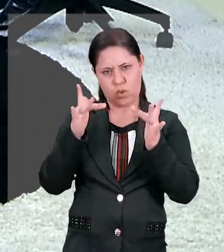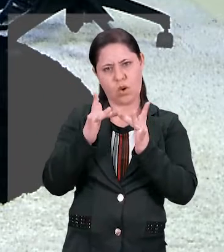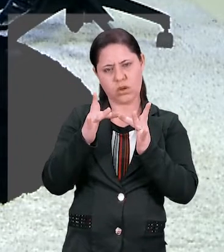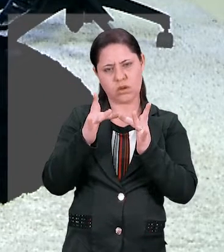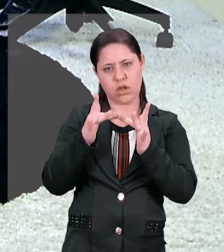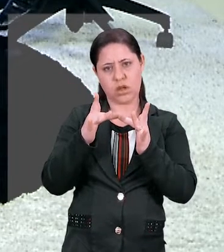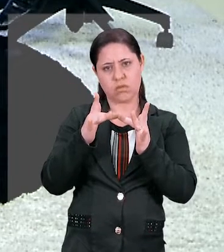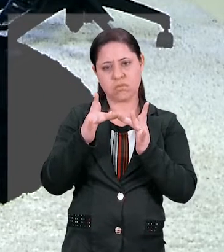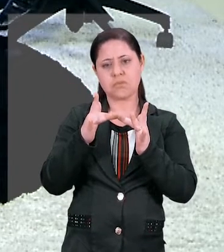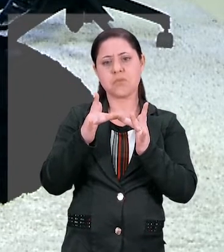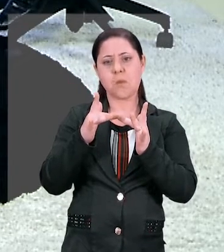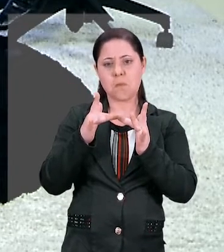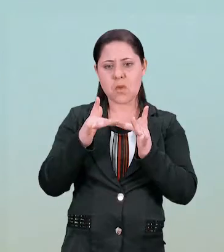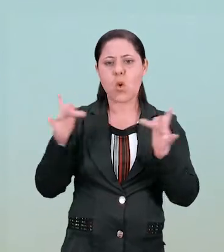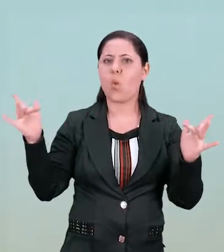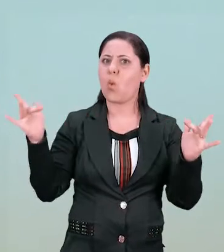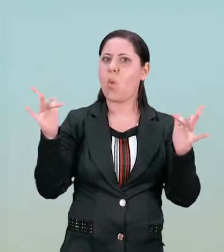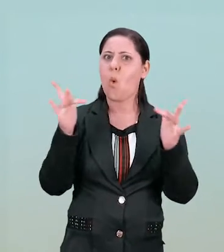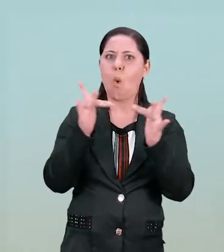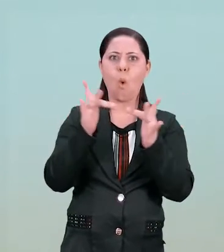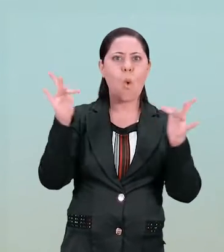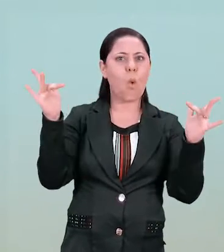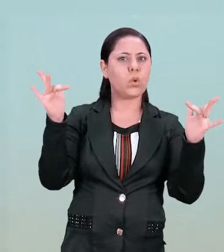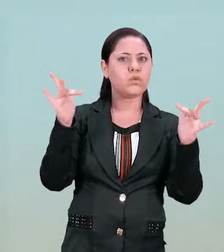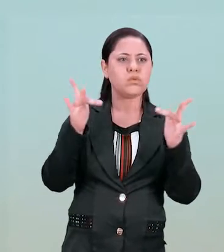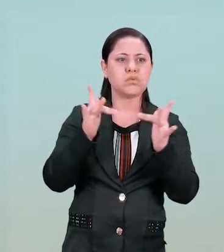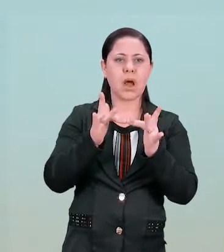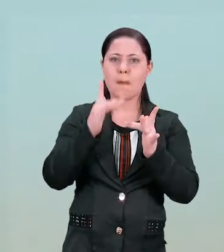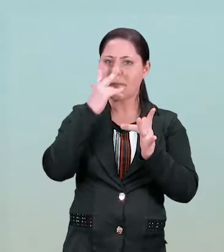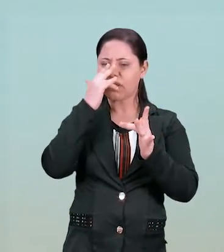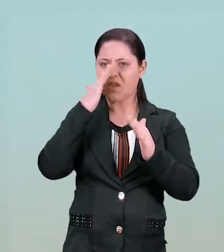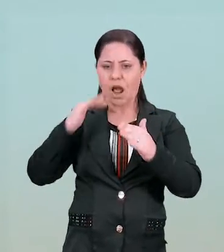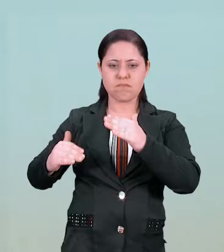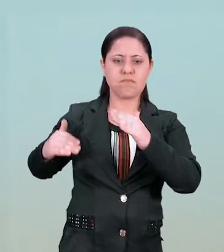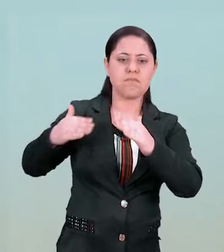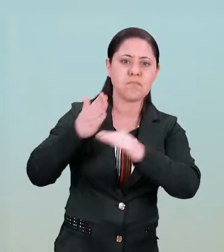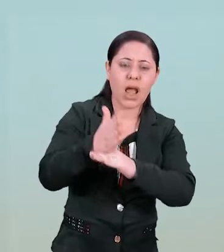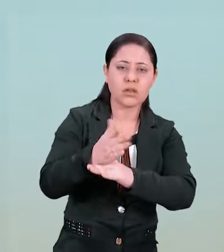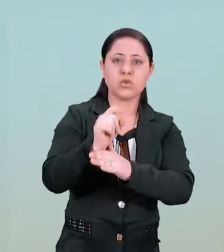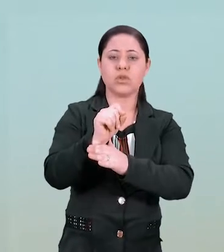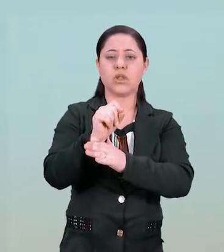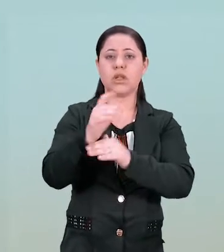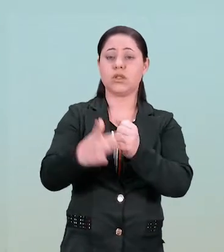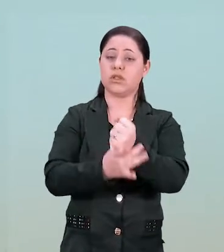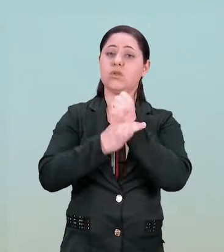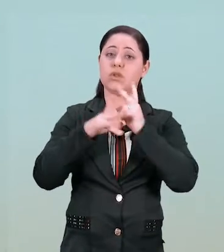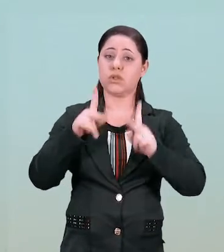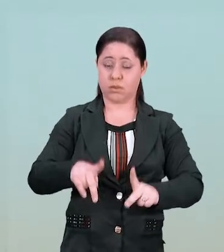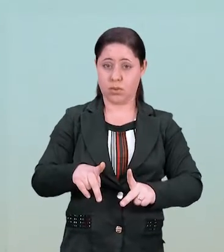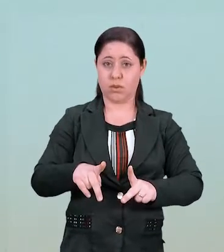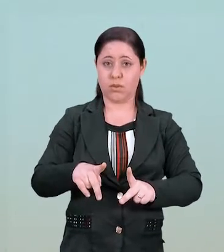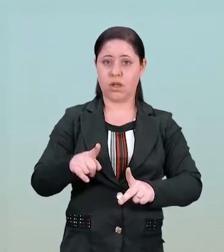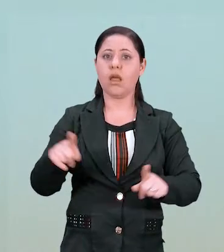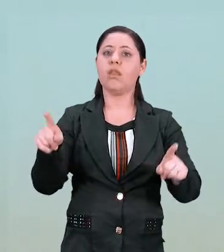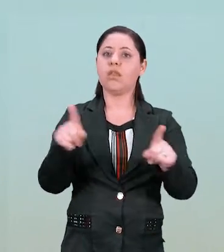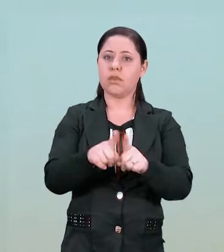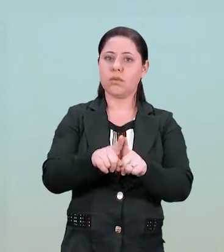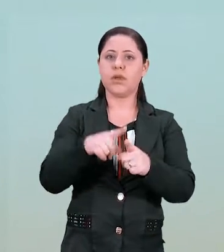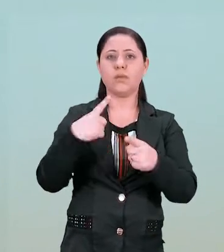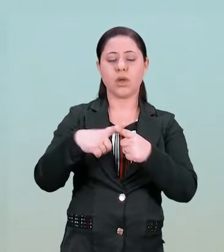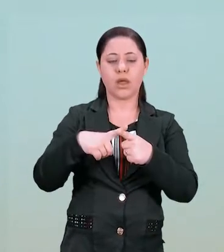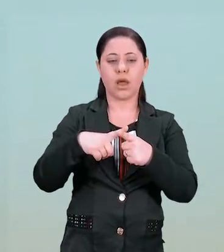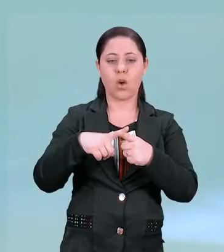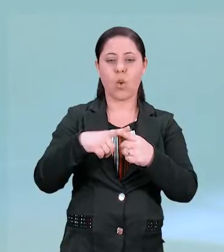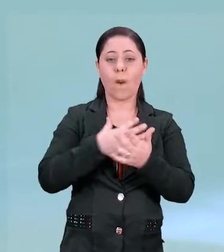Sim, gênero, grau, modo e número. Transcende a competência da segurança pública essa prevenção. Passa necessariamente